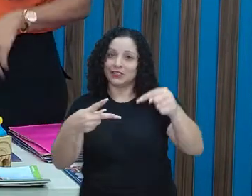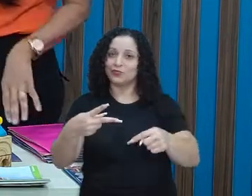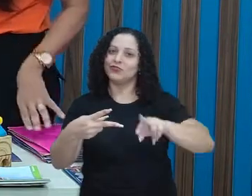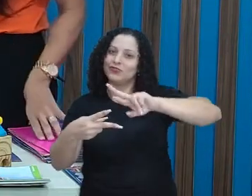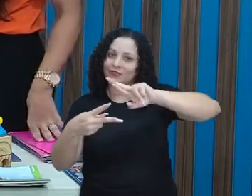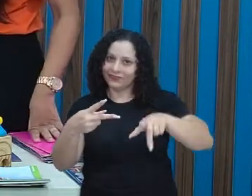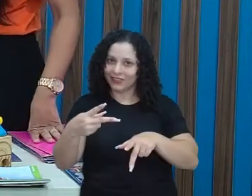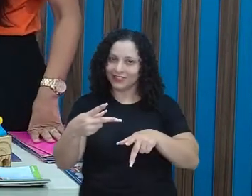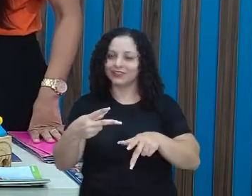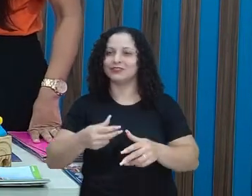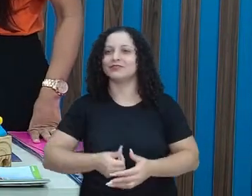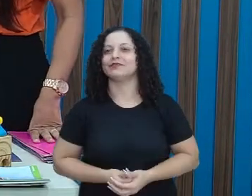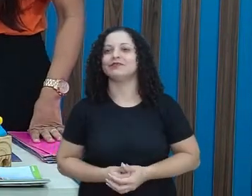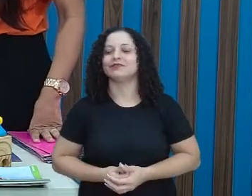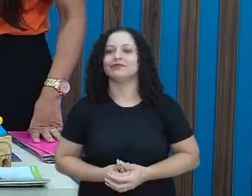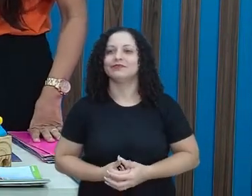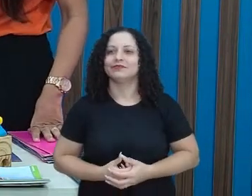possibilidades.